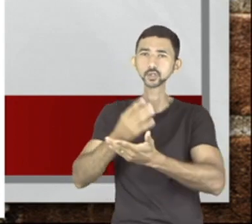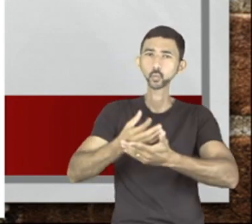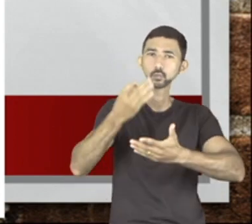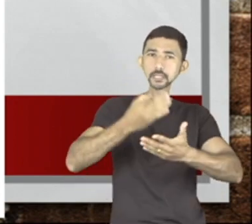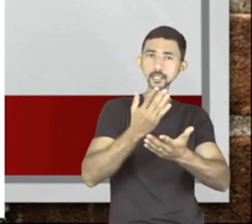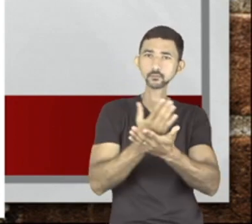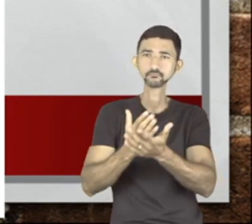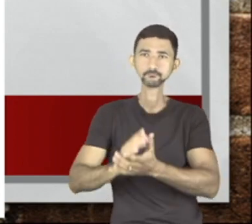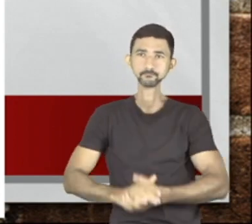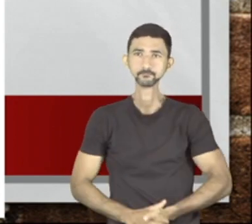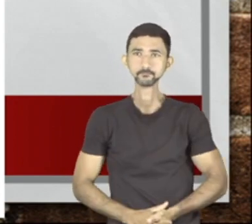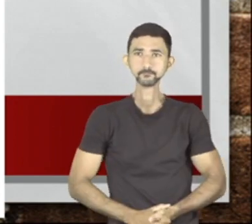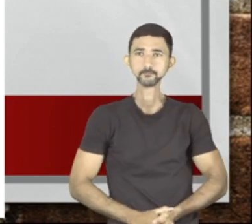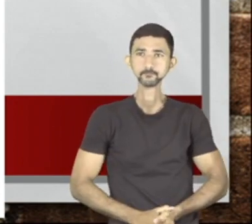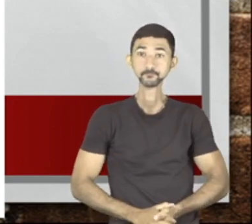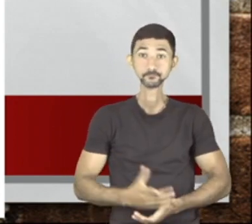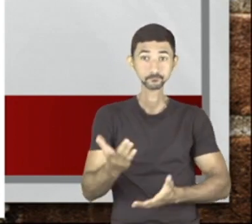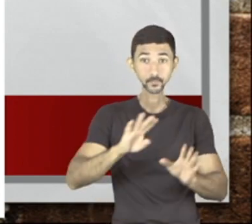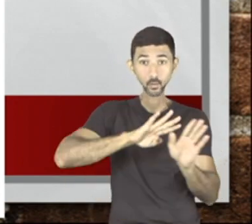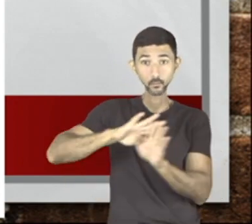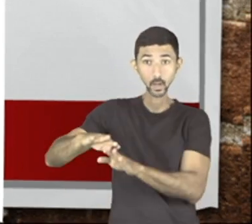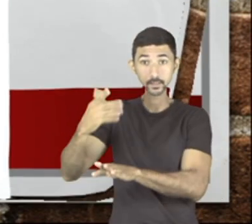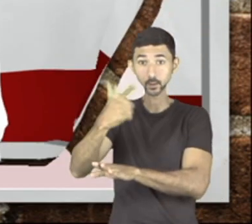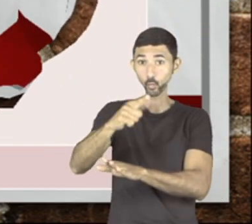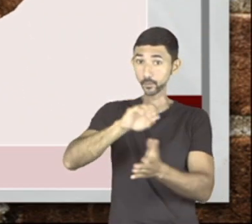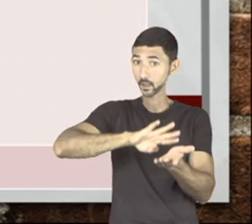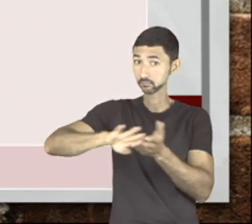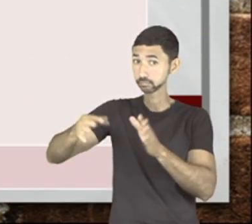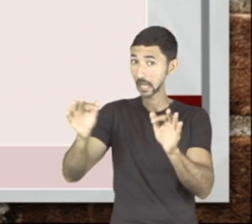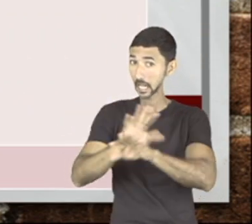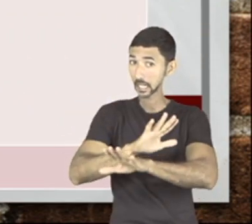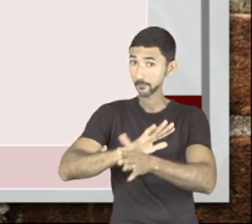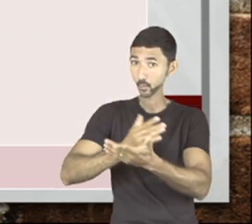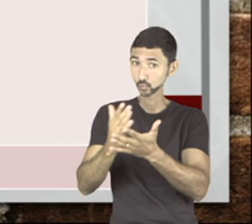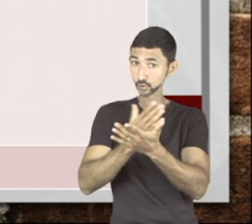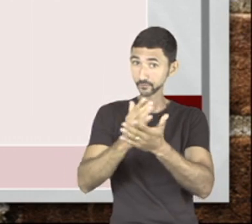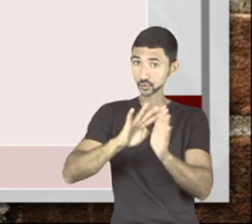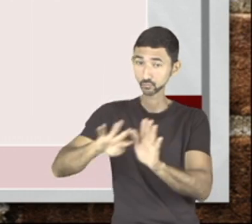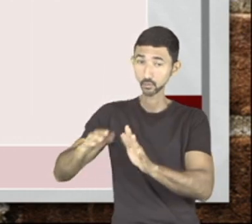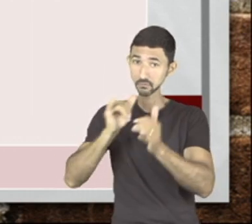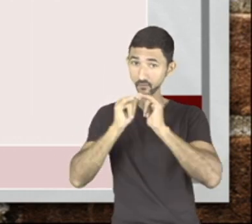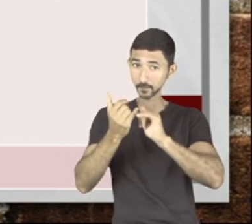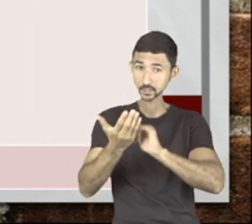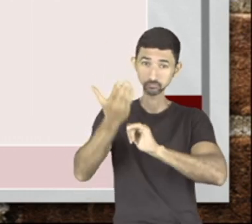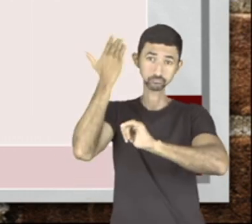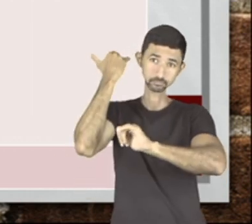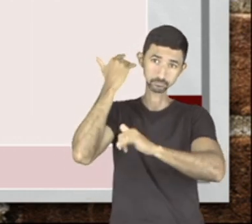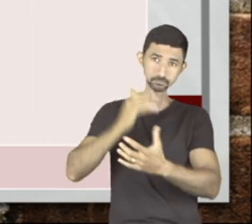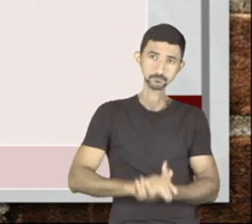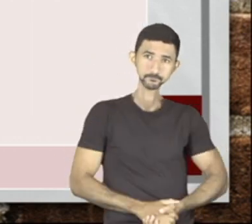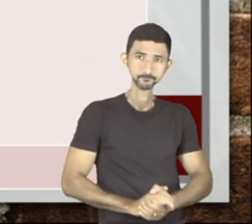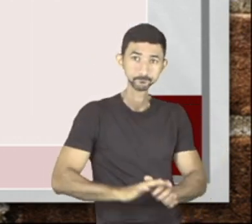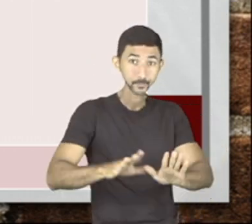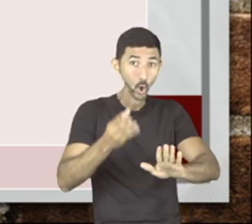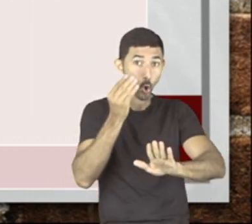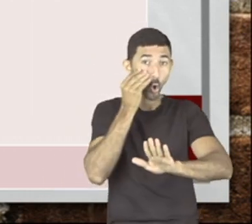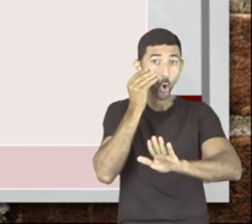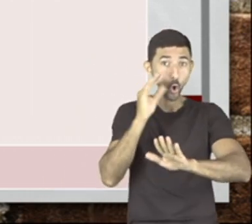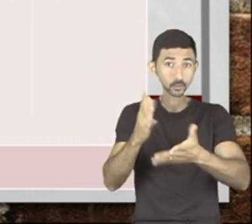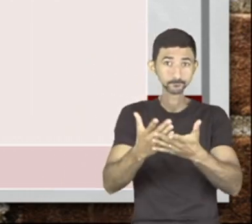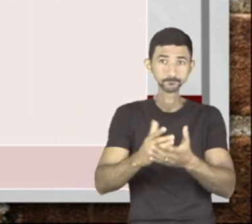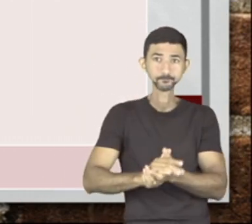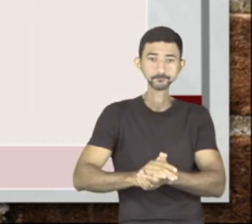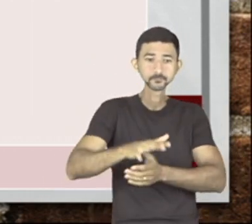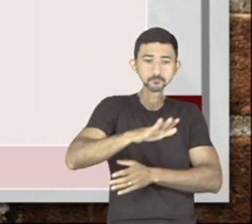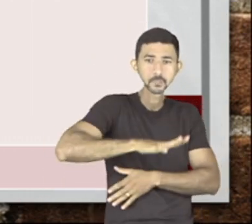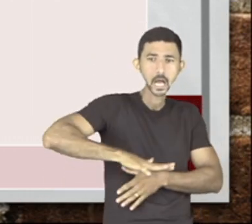região metropolitana de Belém. Mas isso não serve mais, tá? Essa informação já foi. Chamar só a atenção de vocês aqui sobre